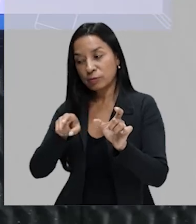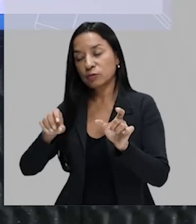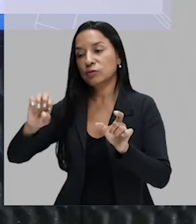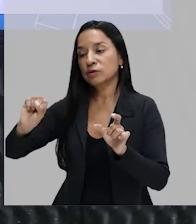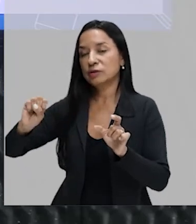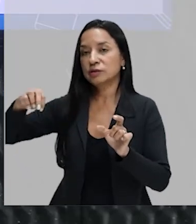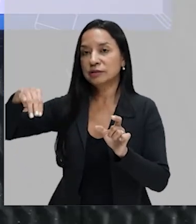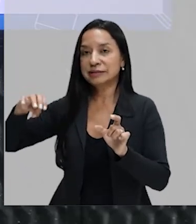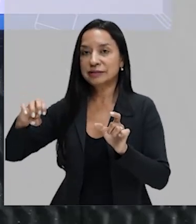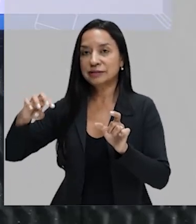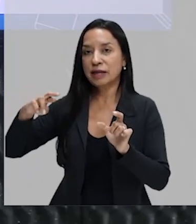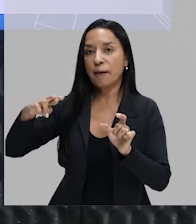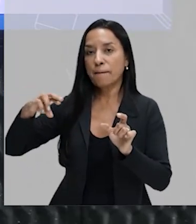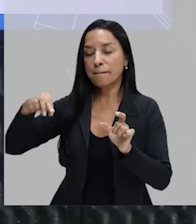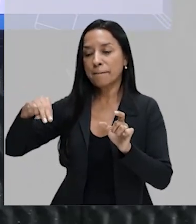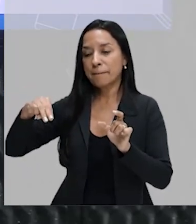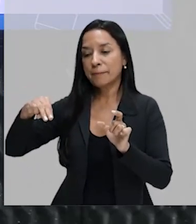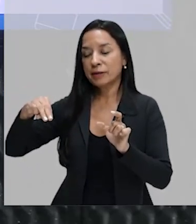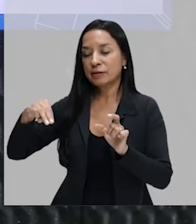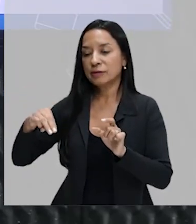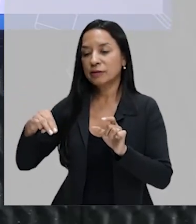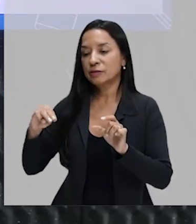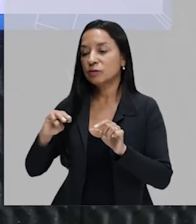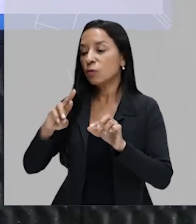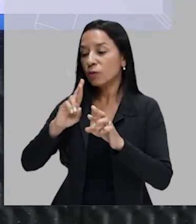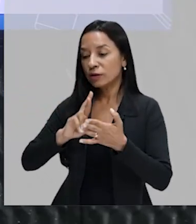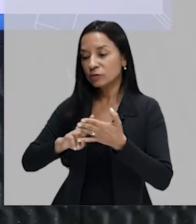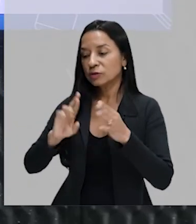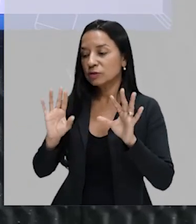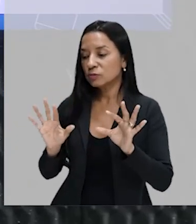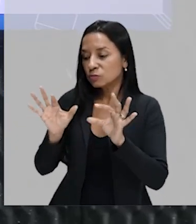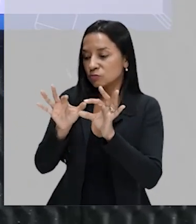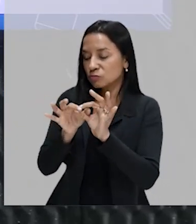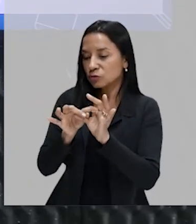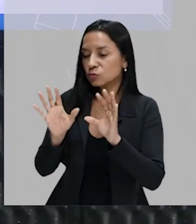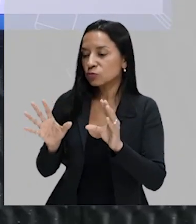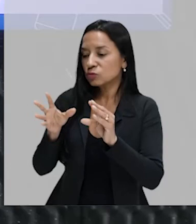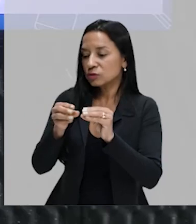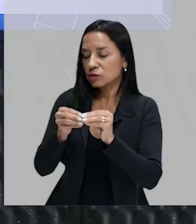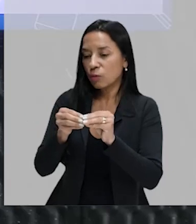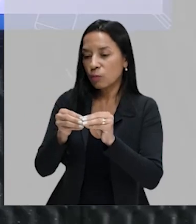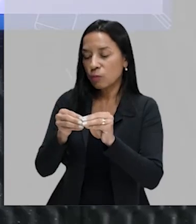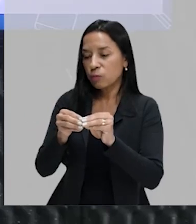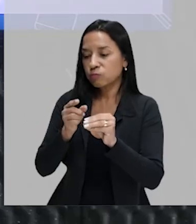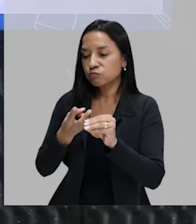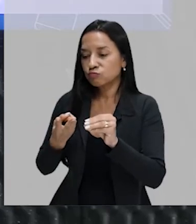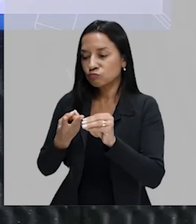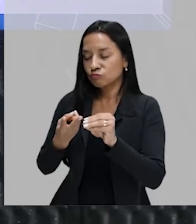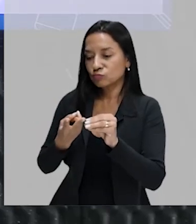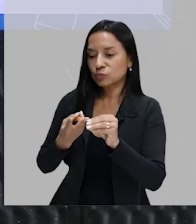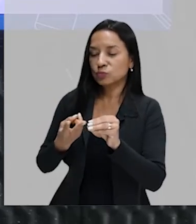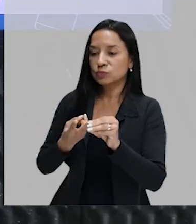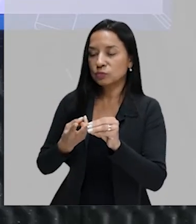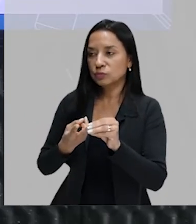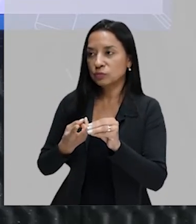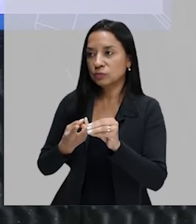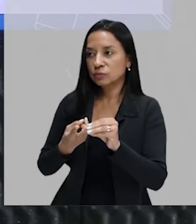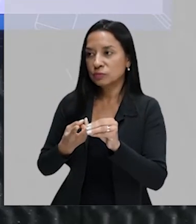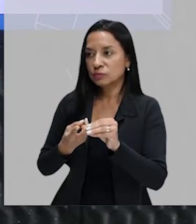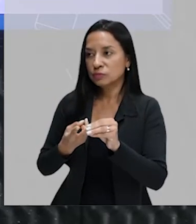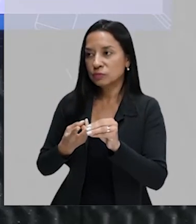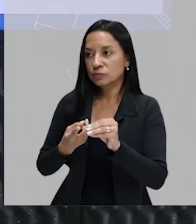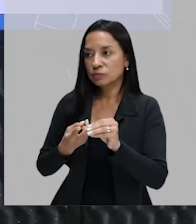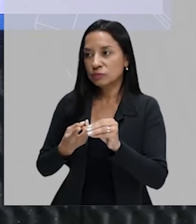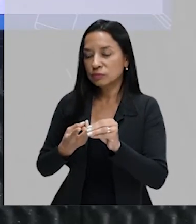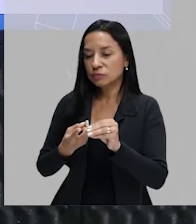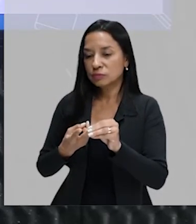O sêmen ele é o resultado da junção do espermatozoide com o líquido seminal, tá? E o